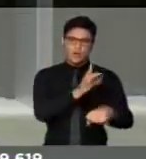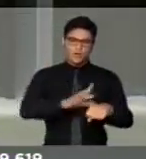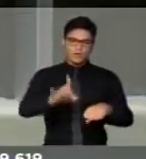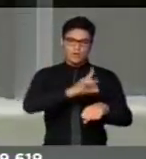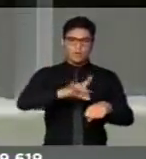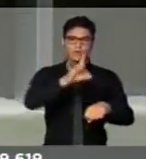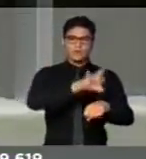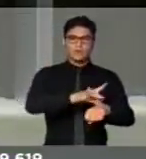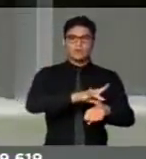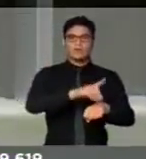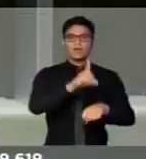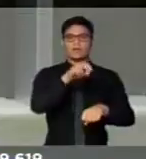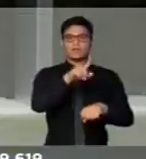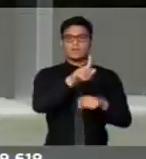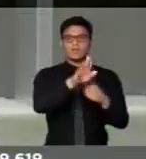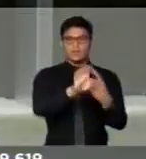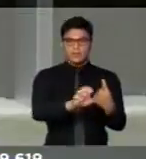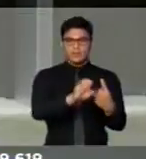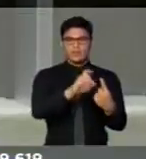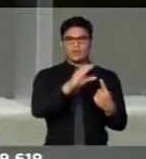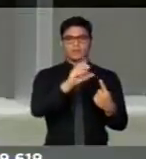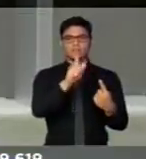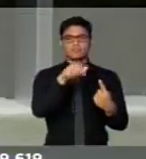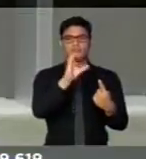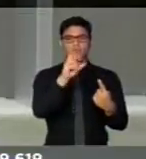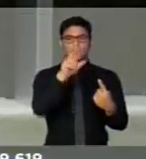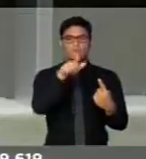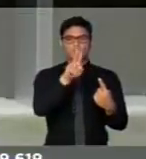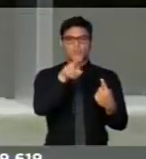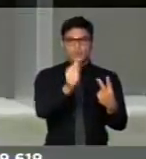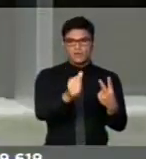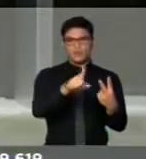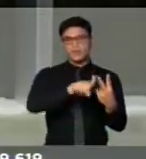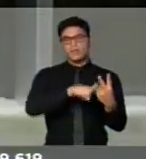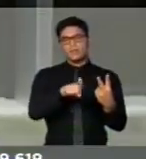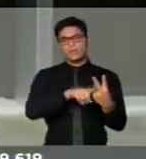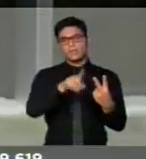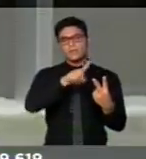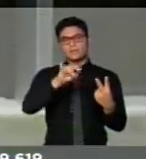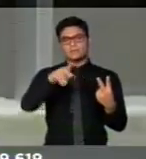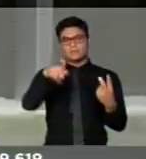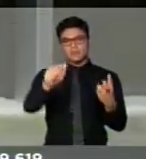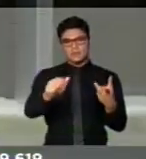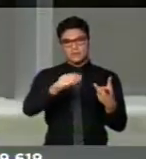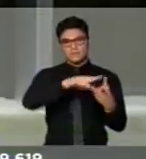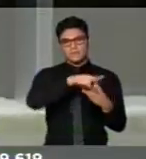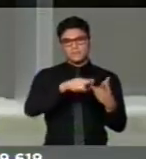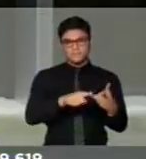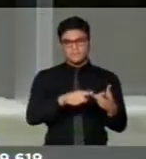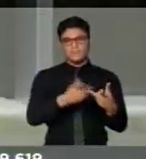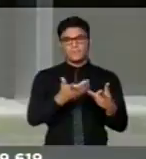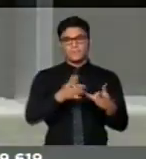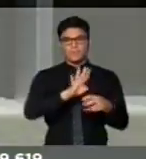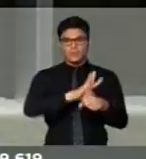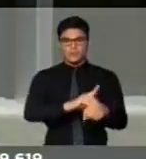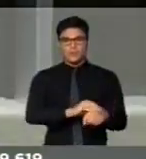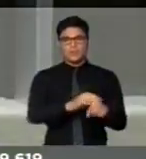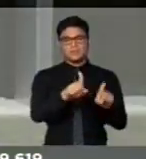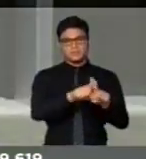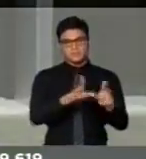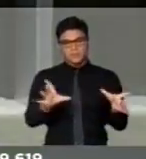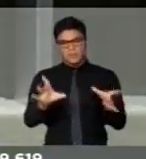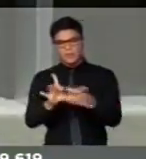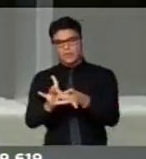que transmite a dengue, a chikungunya e o vírus Zika, associado a casos